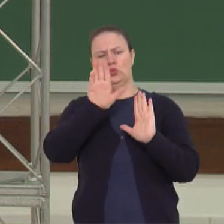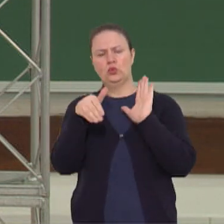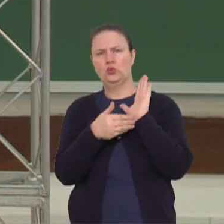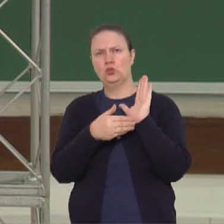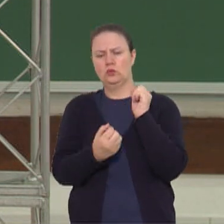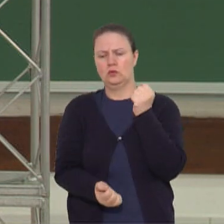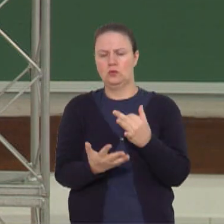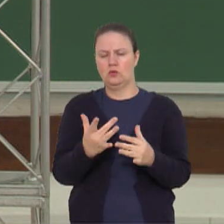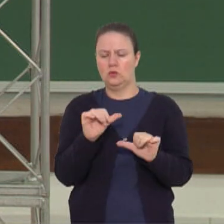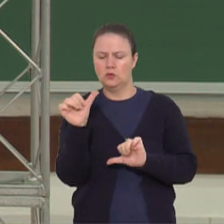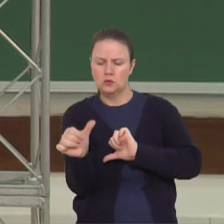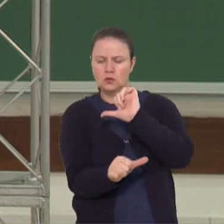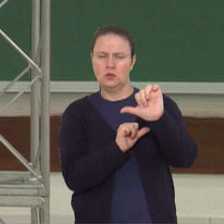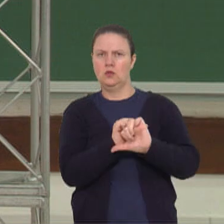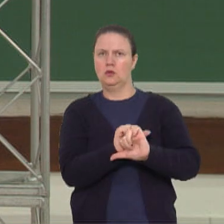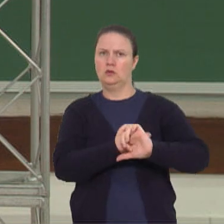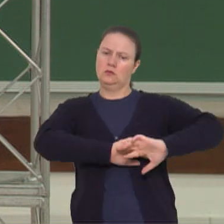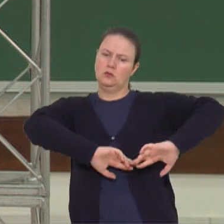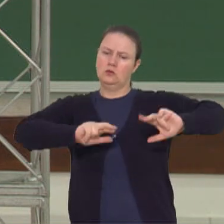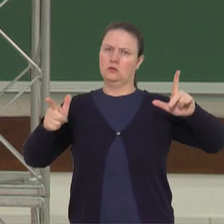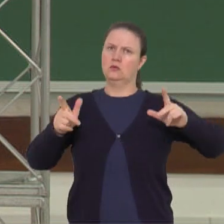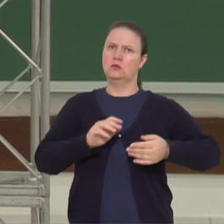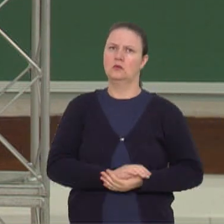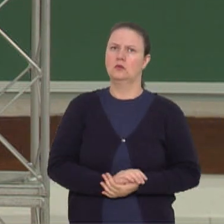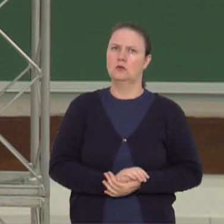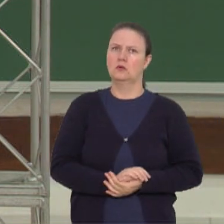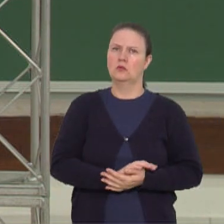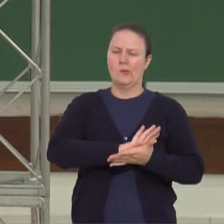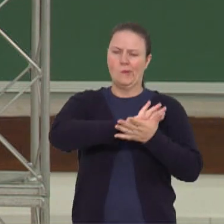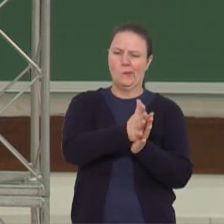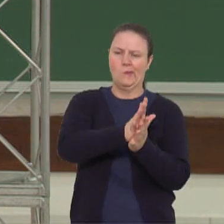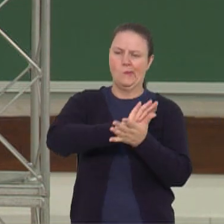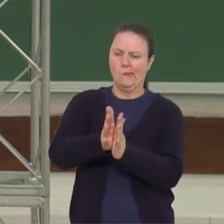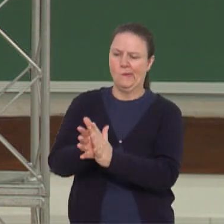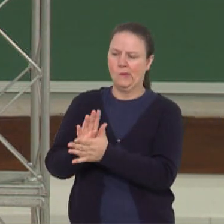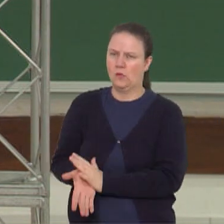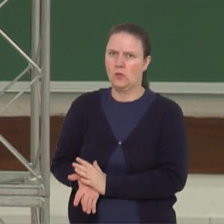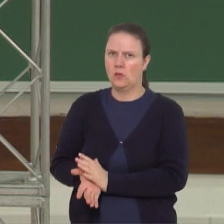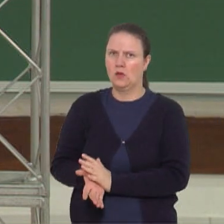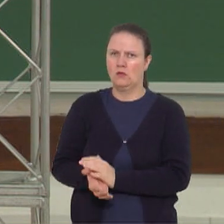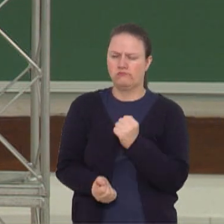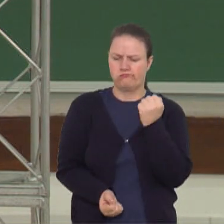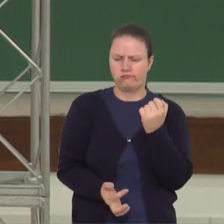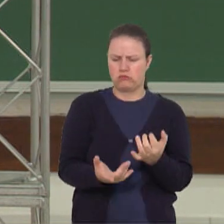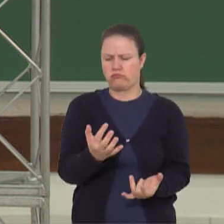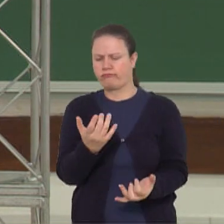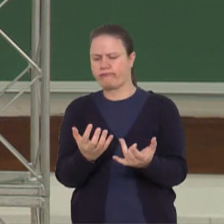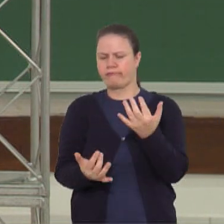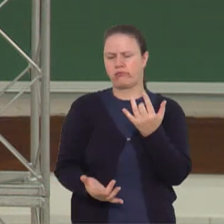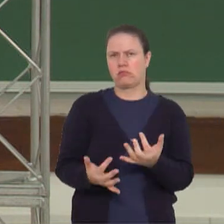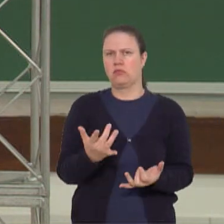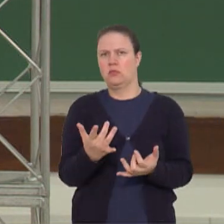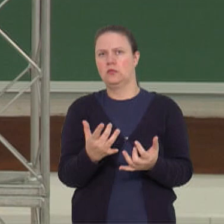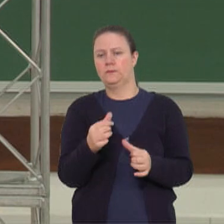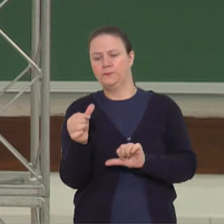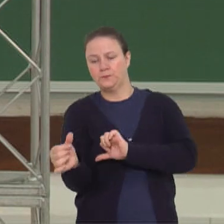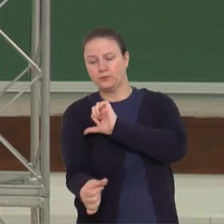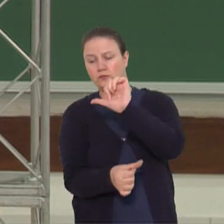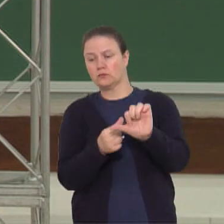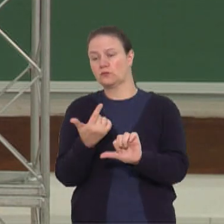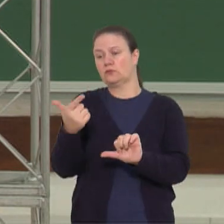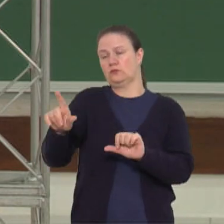coisa. Tudo depois que é queimado, tudo depois que passa pelas chamas, se transforma em